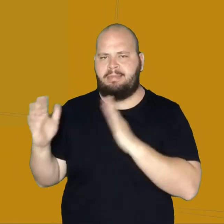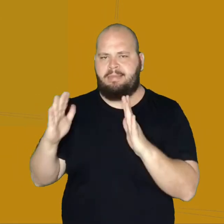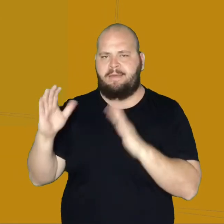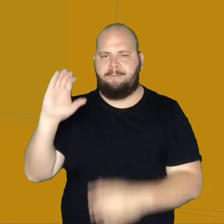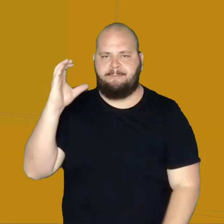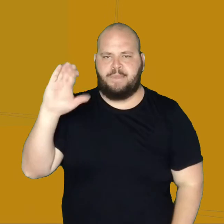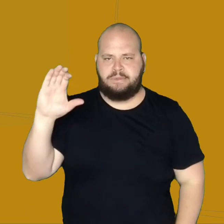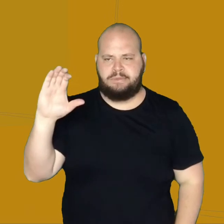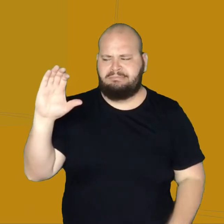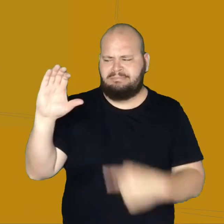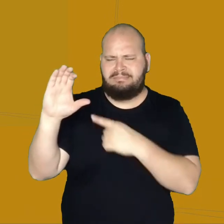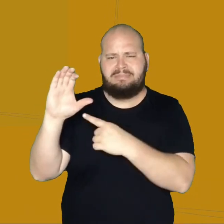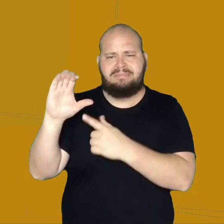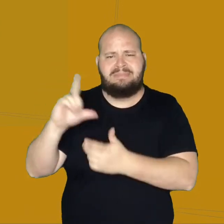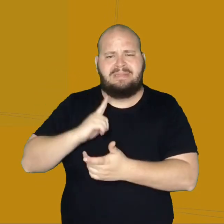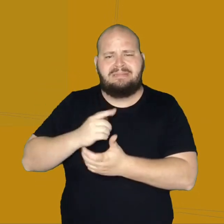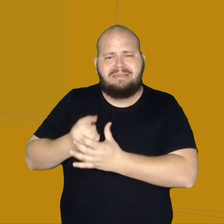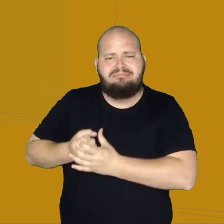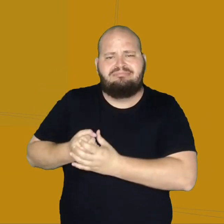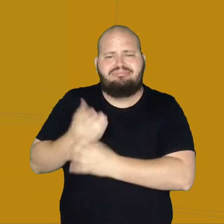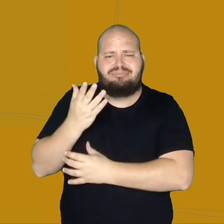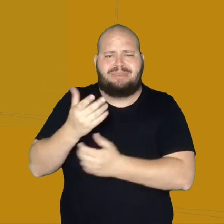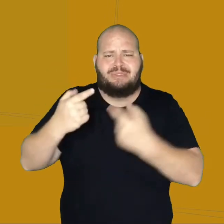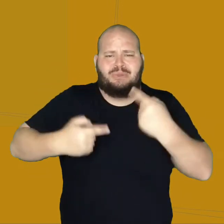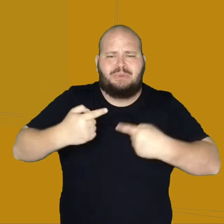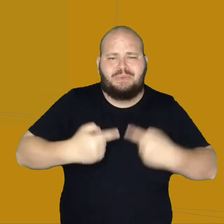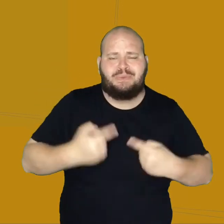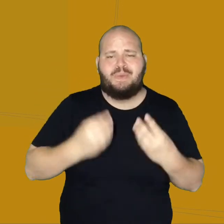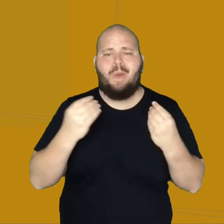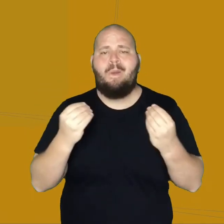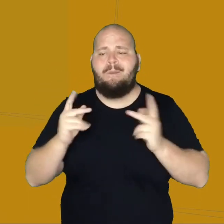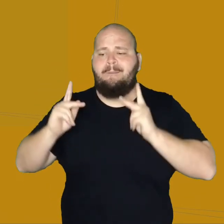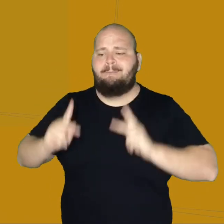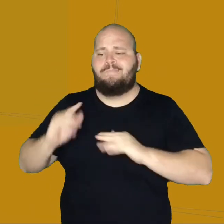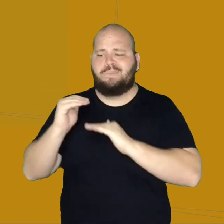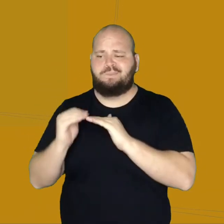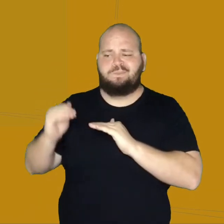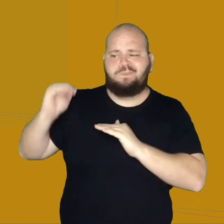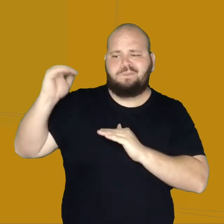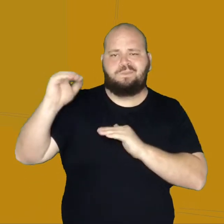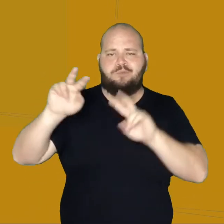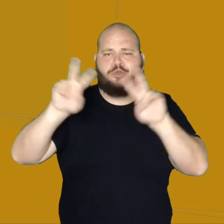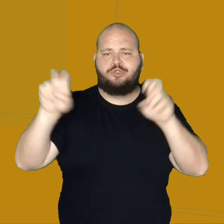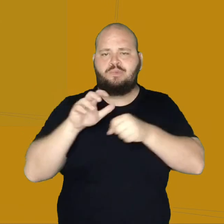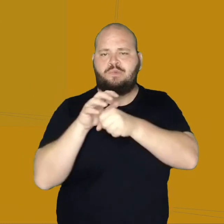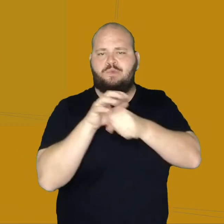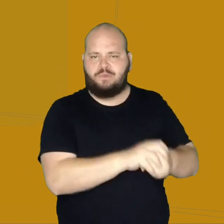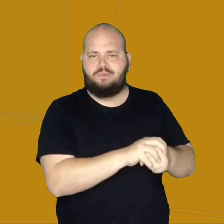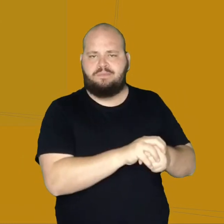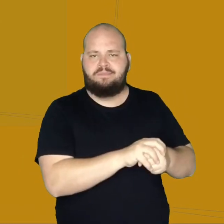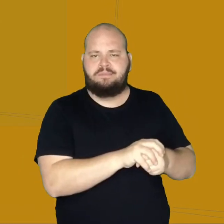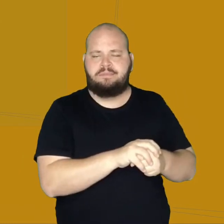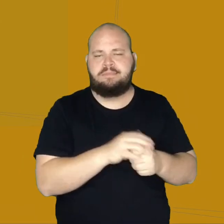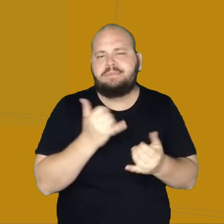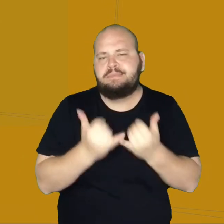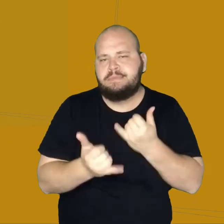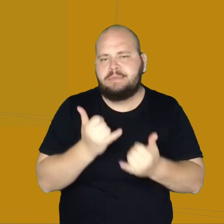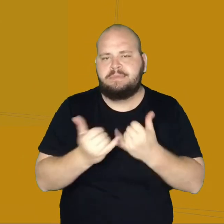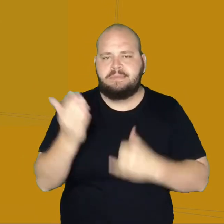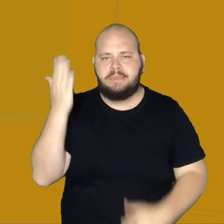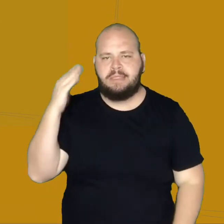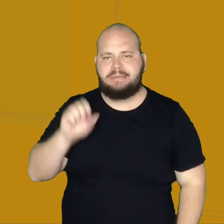e até capítulo da Bíblia. E o alienista, ele vai parodiar a crônica histórica. Como o nome já deixa bem claro,